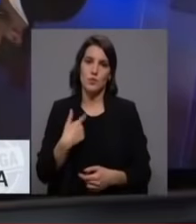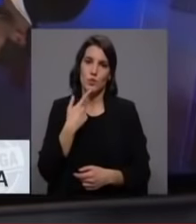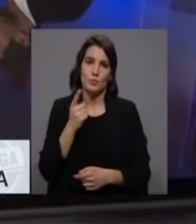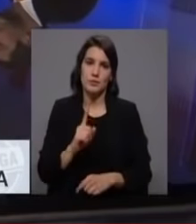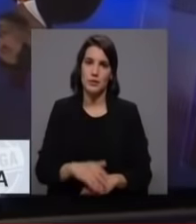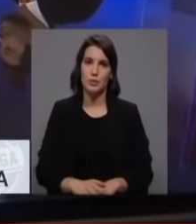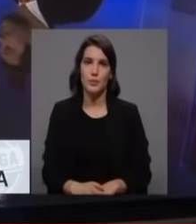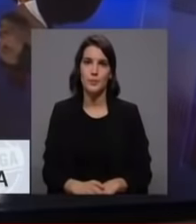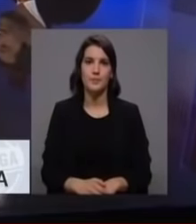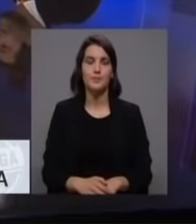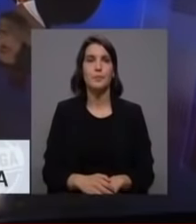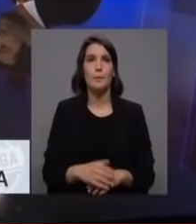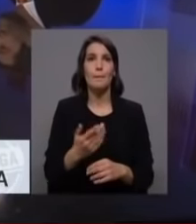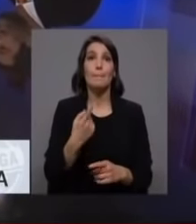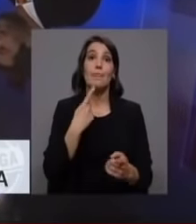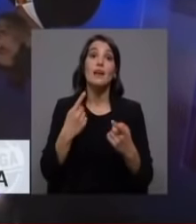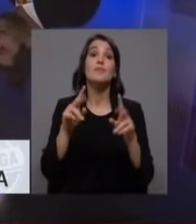estar aqui é médico